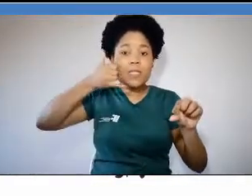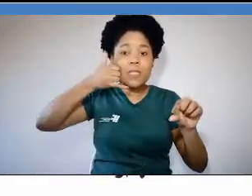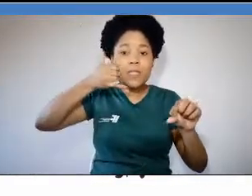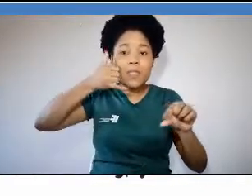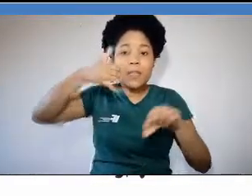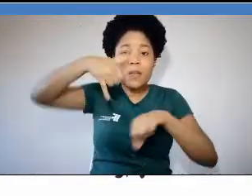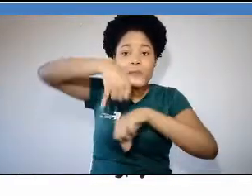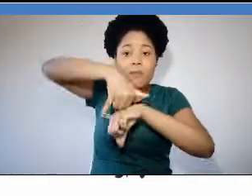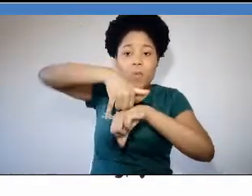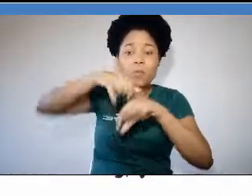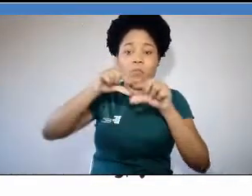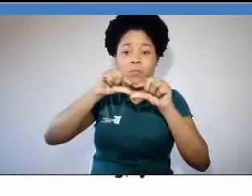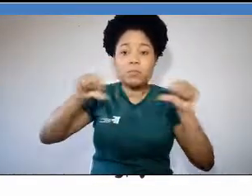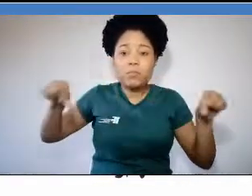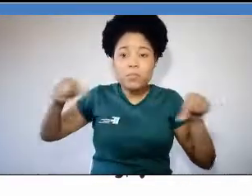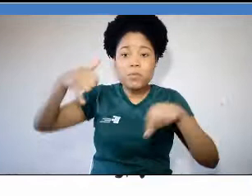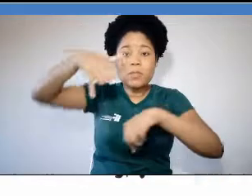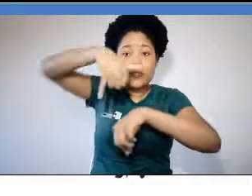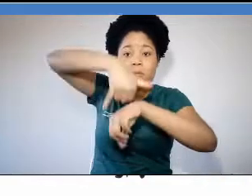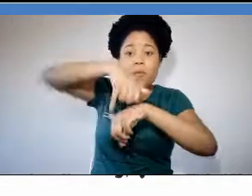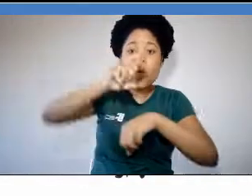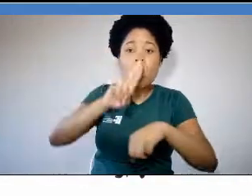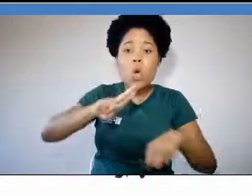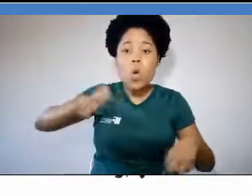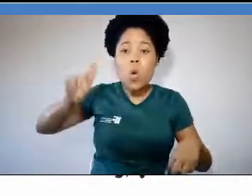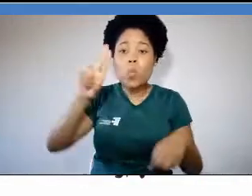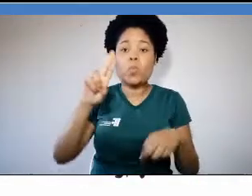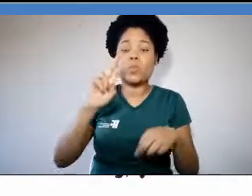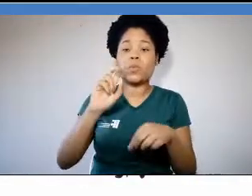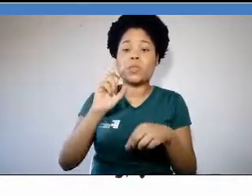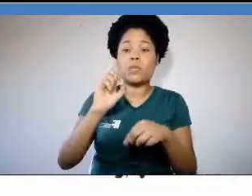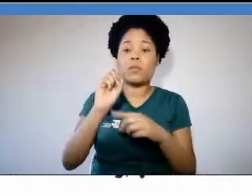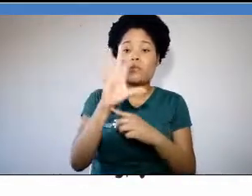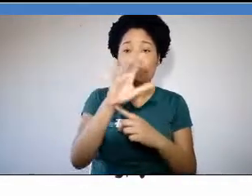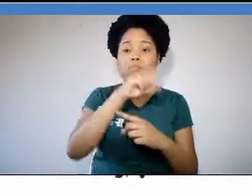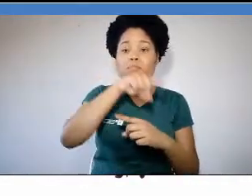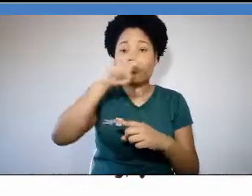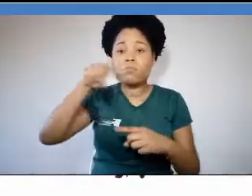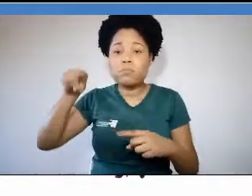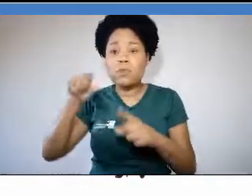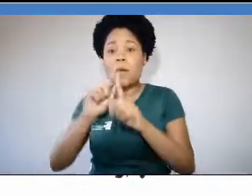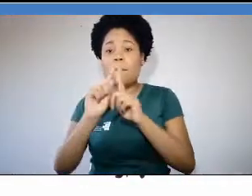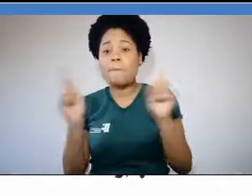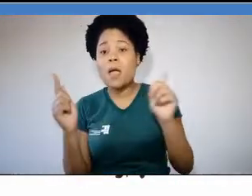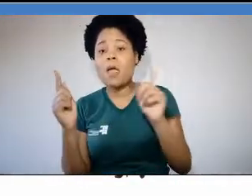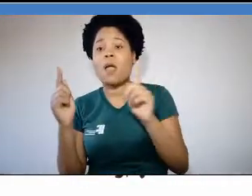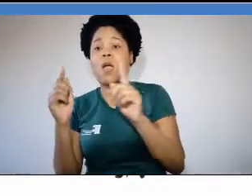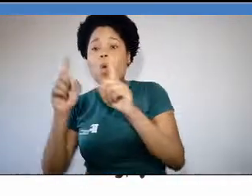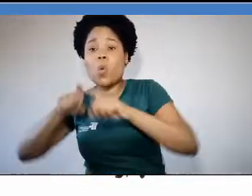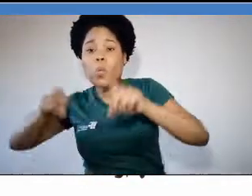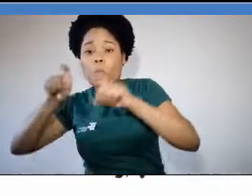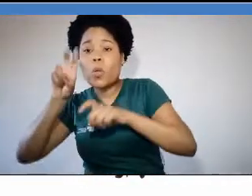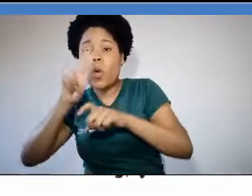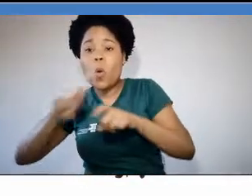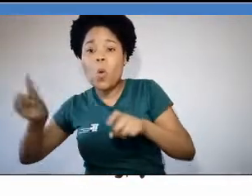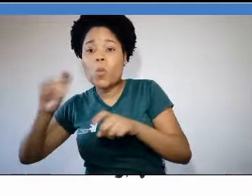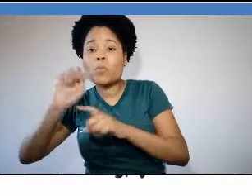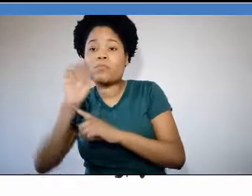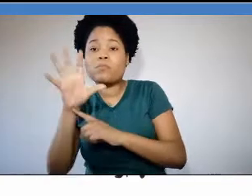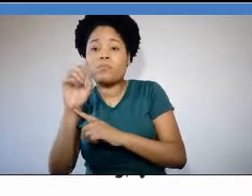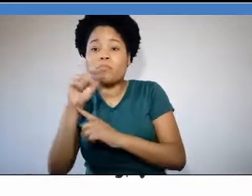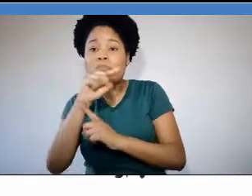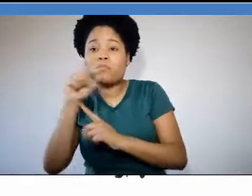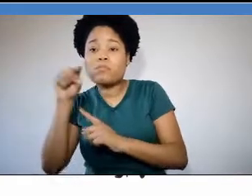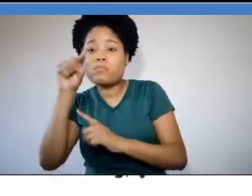linha telefônica utiliza sinal analógico e os computadores utilizam sinal digital. Então, para